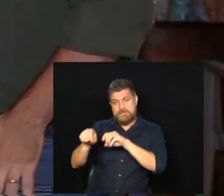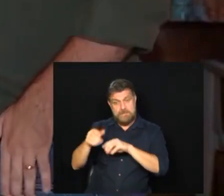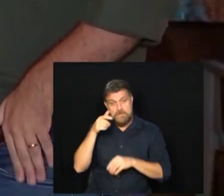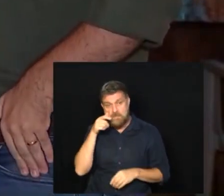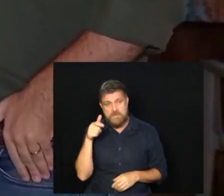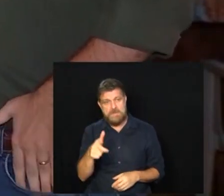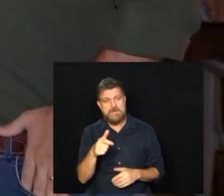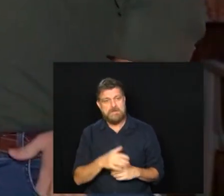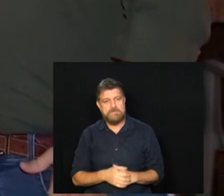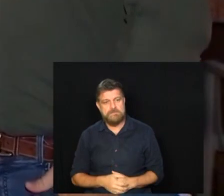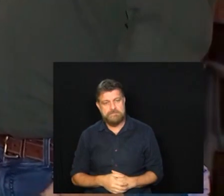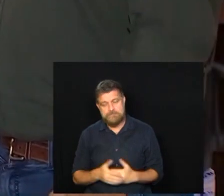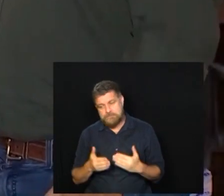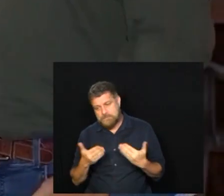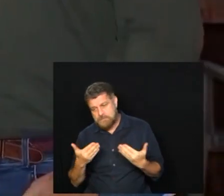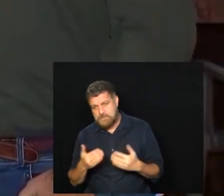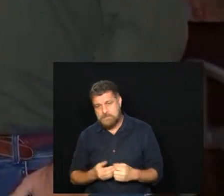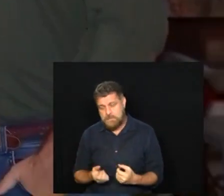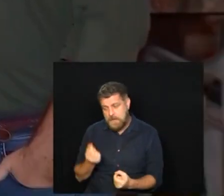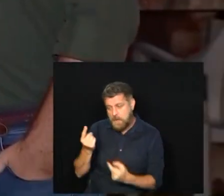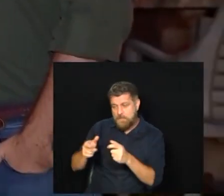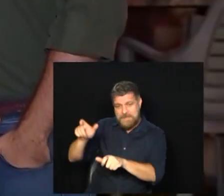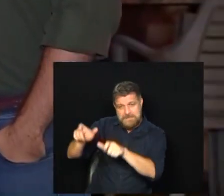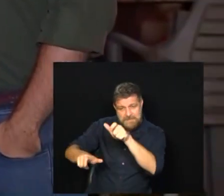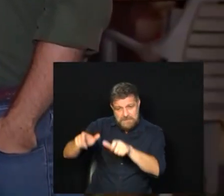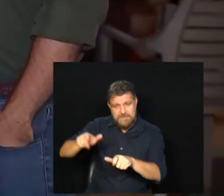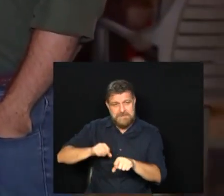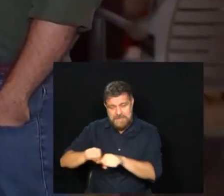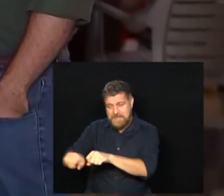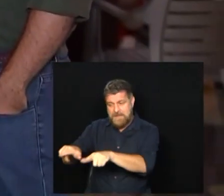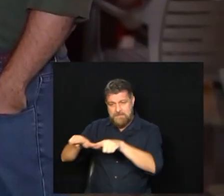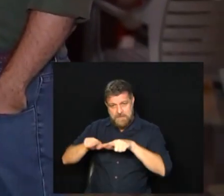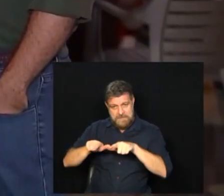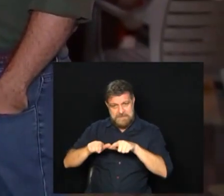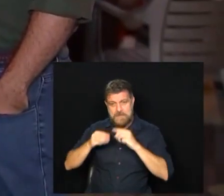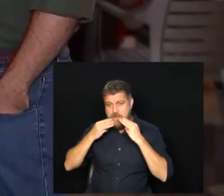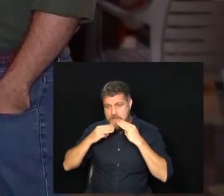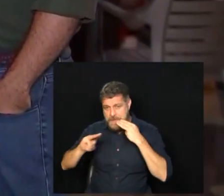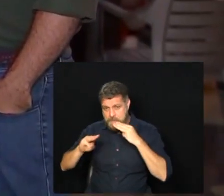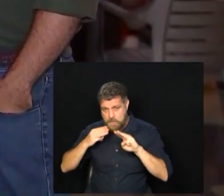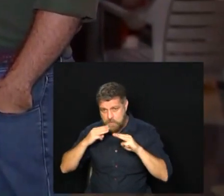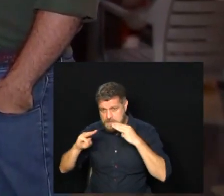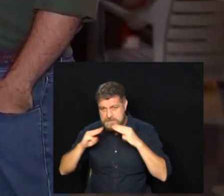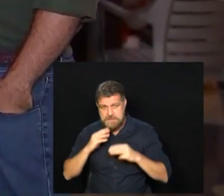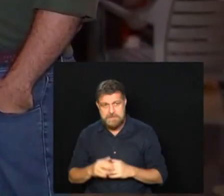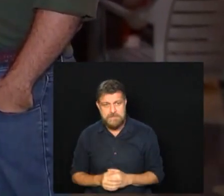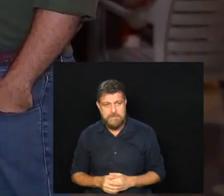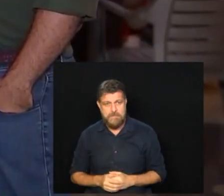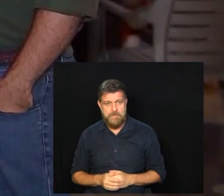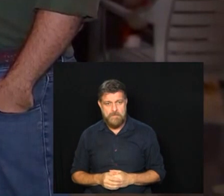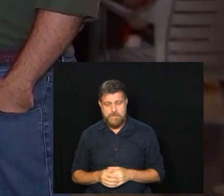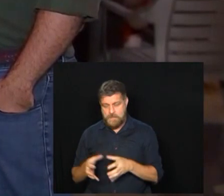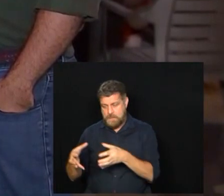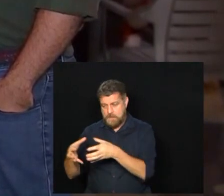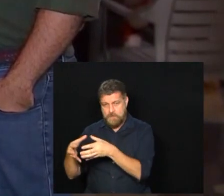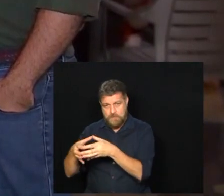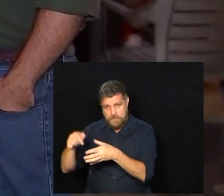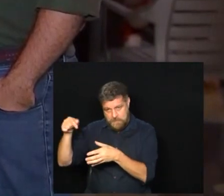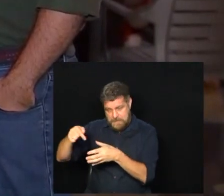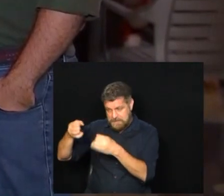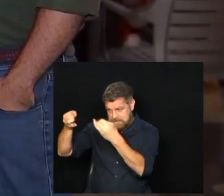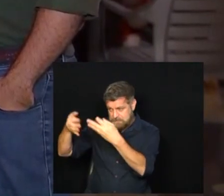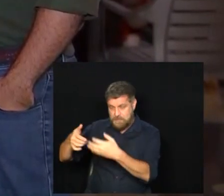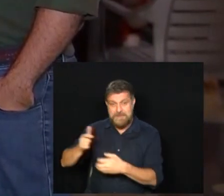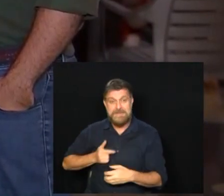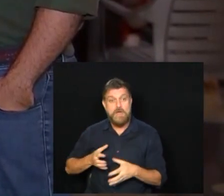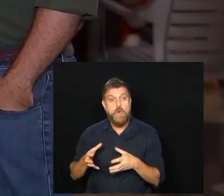interessante? Então, algumas pessoas têm formação em música no grupo. Na verdade, assim, como ela falou, nós temos